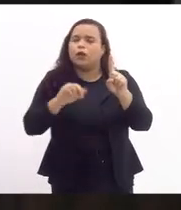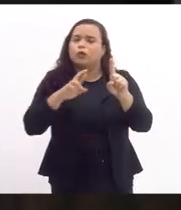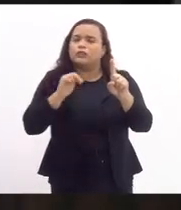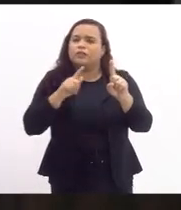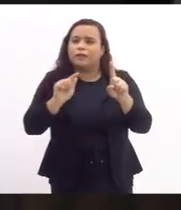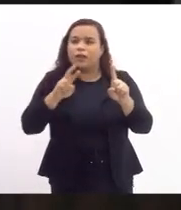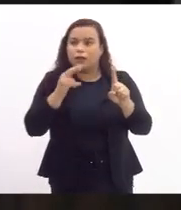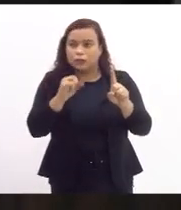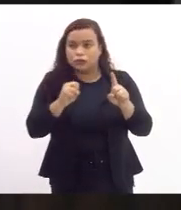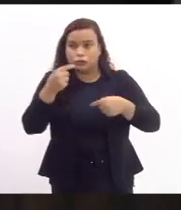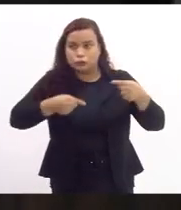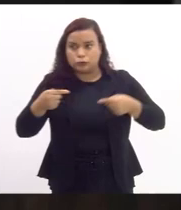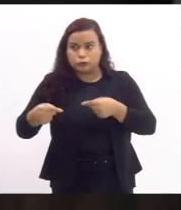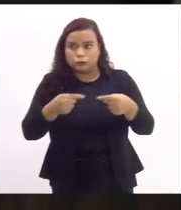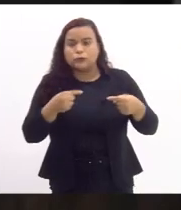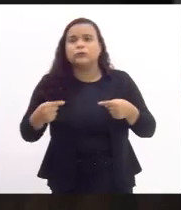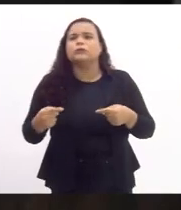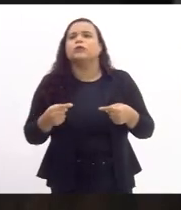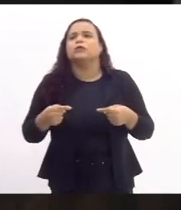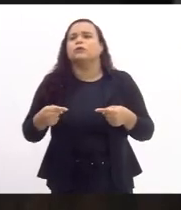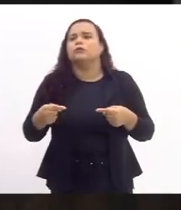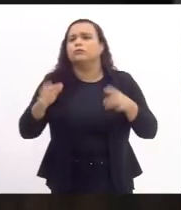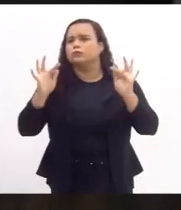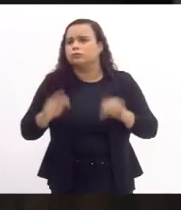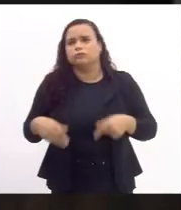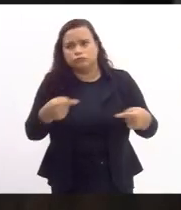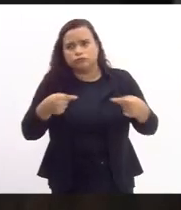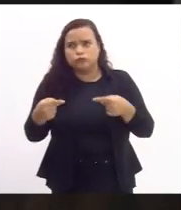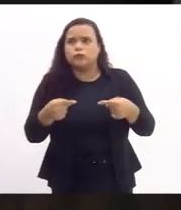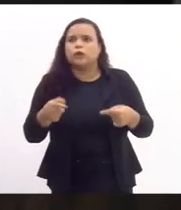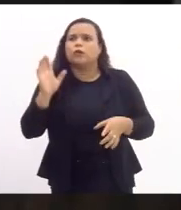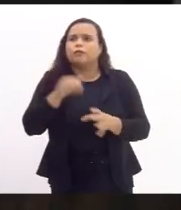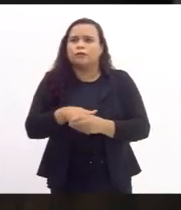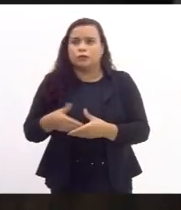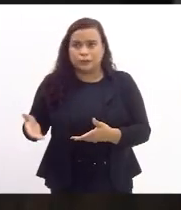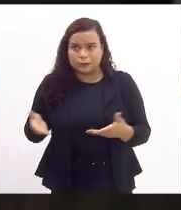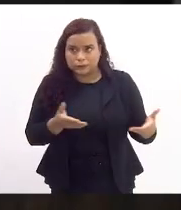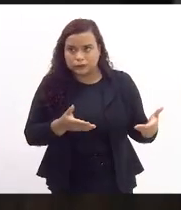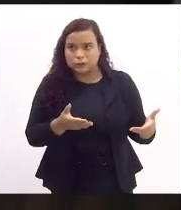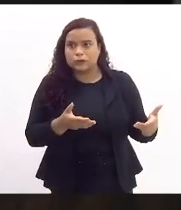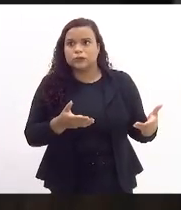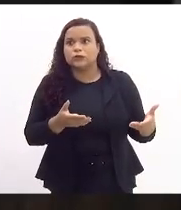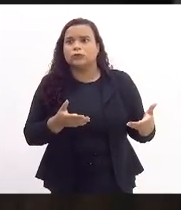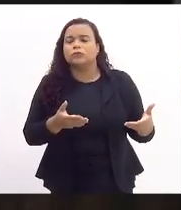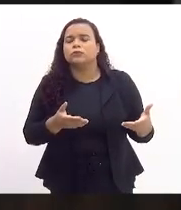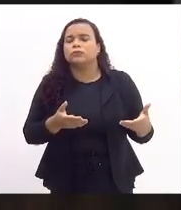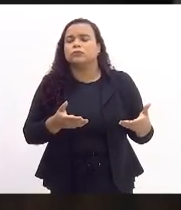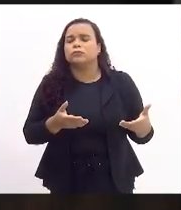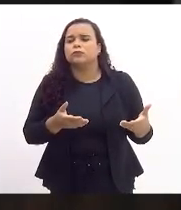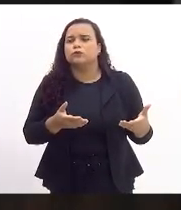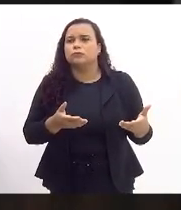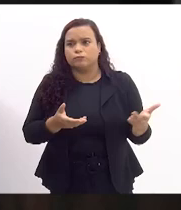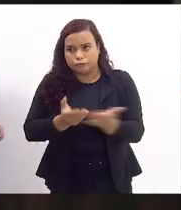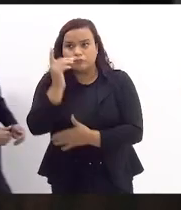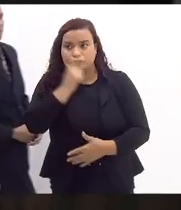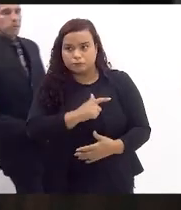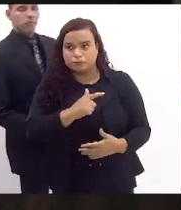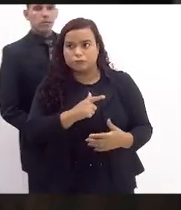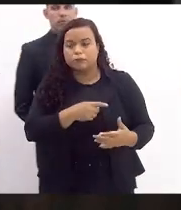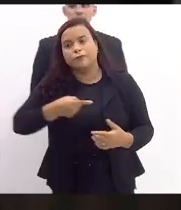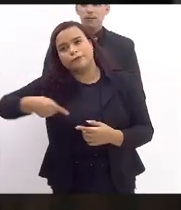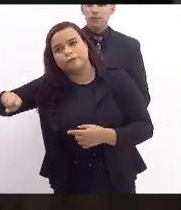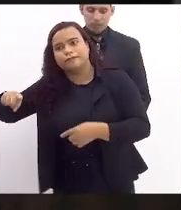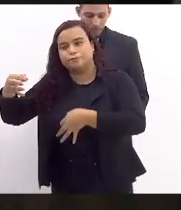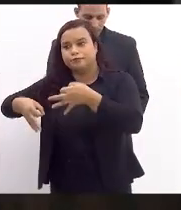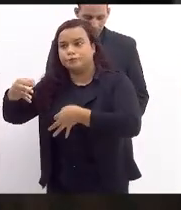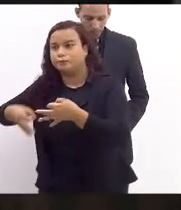em discussão 90 e Queira discutir encerrada a discussão em votação se eu te que aprovam permaneçam Como estão aprovado